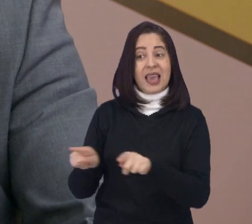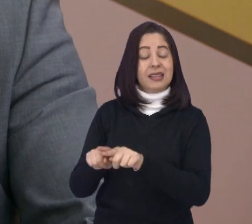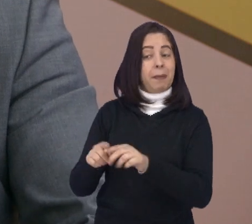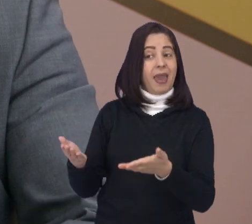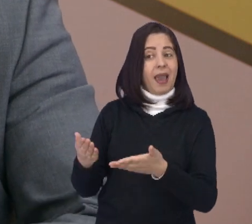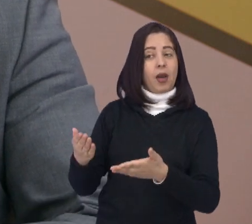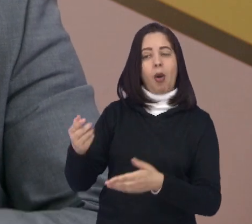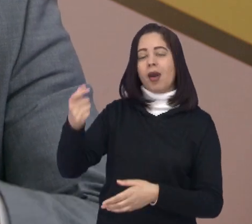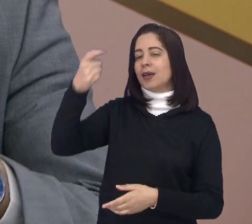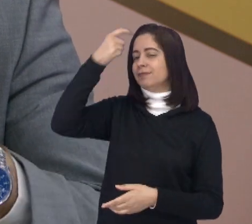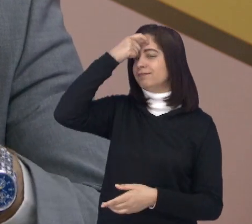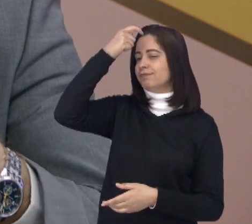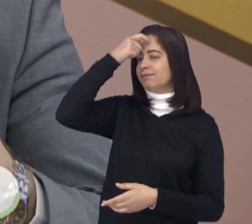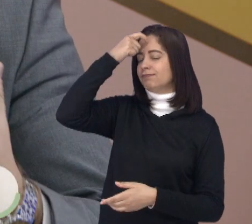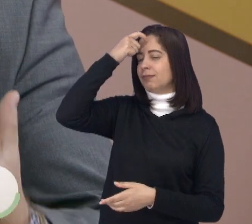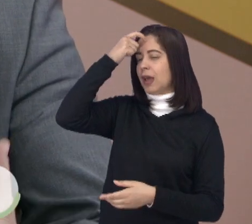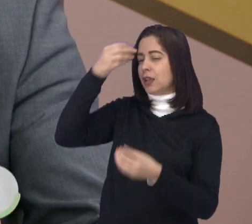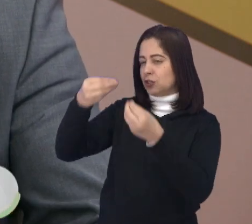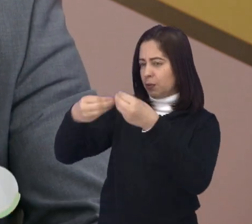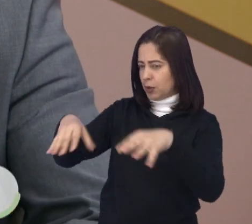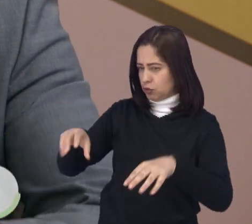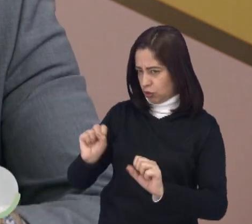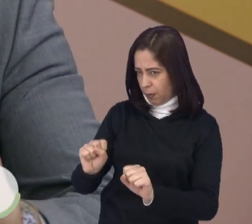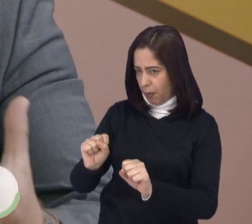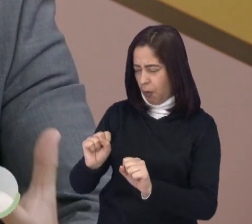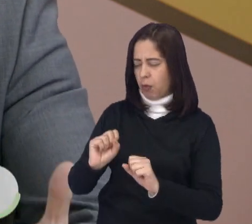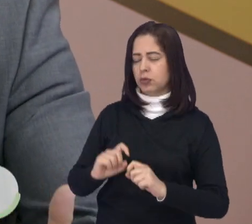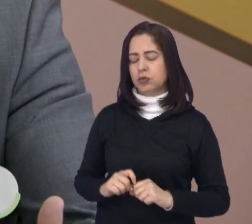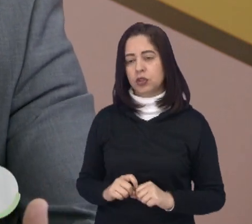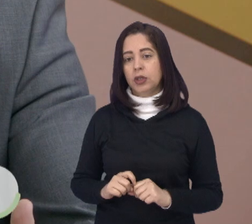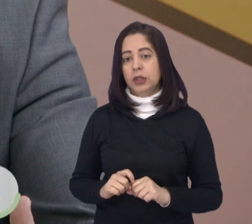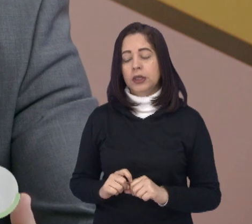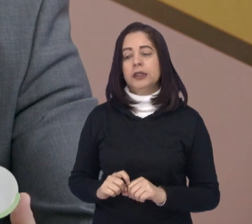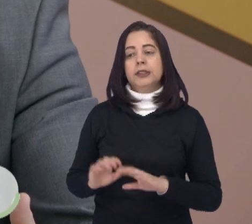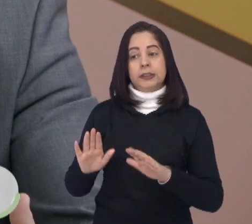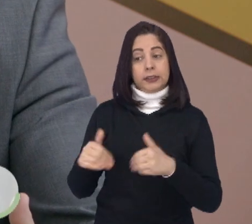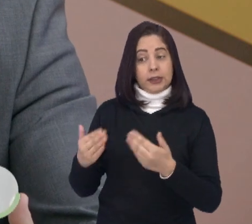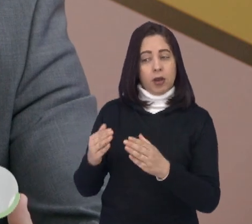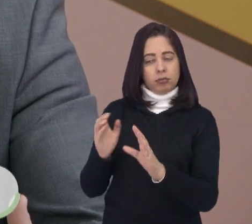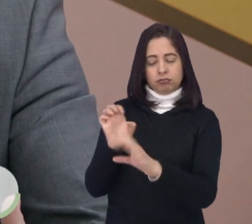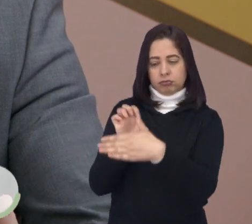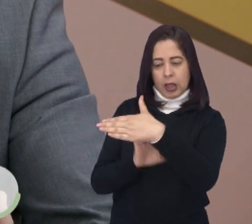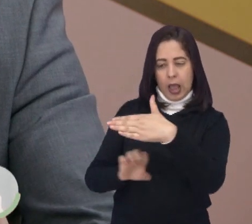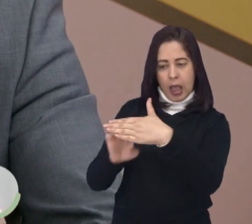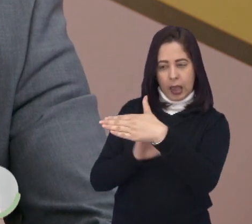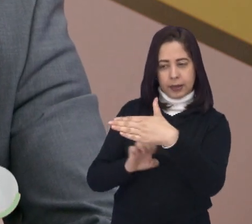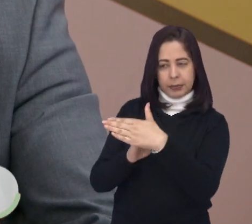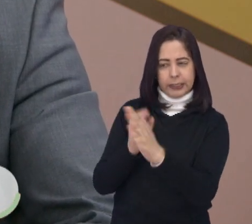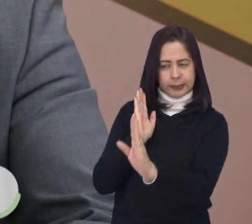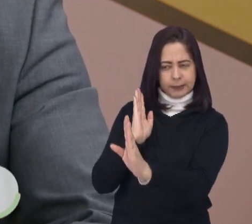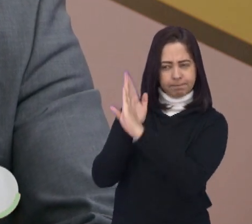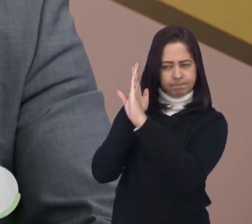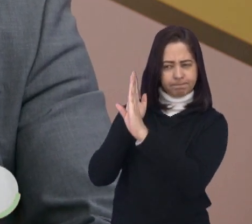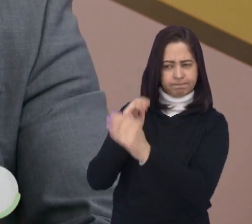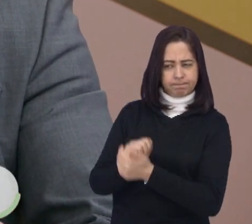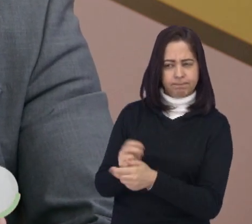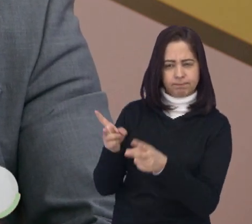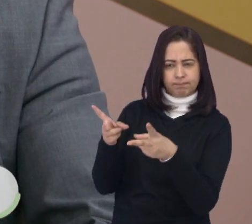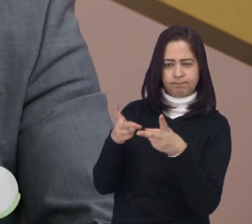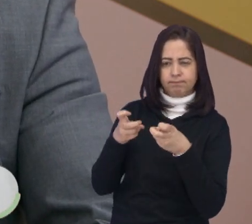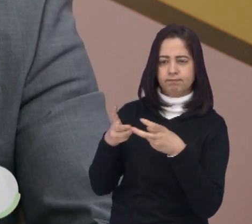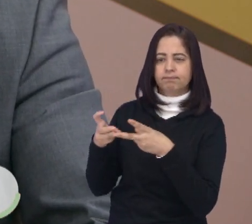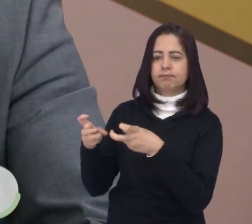psicossocial. Então, através desse primeiro processo, desse primeiro conhecimento das empresas, dos processos, das atividades, né, vão